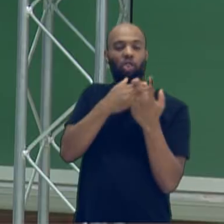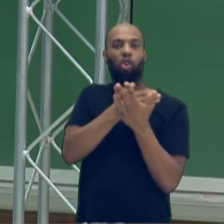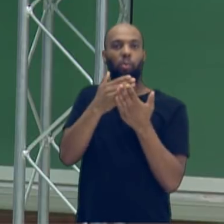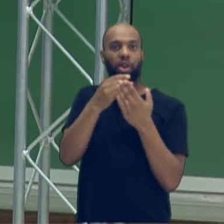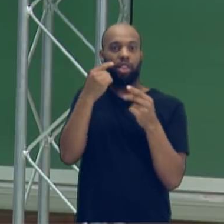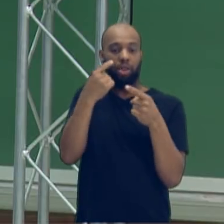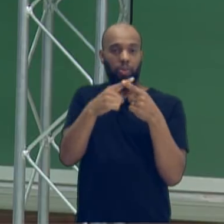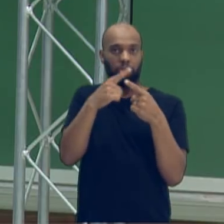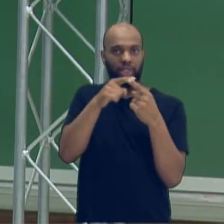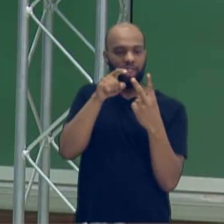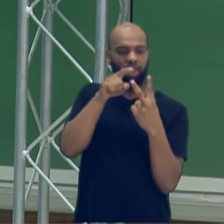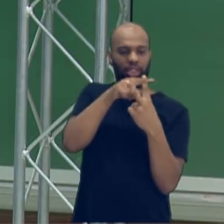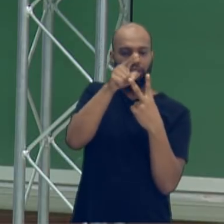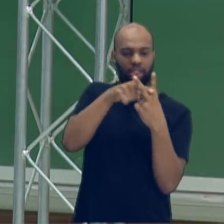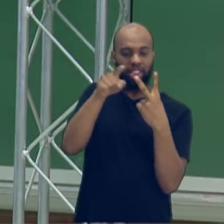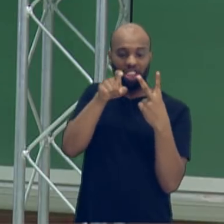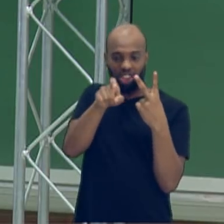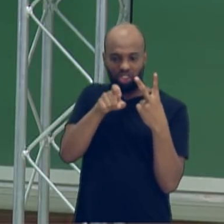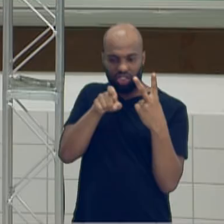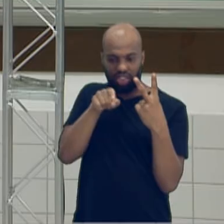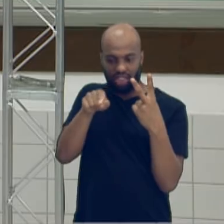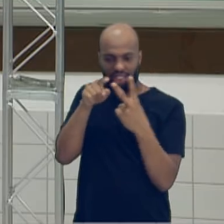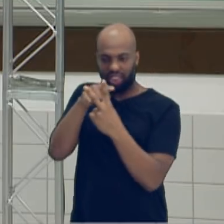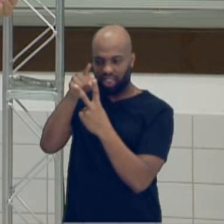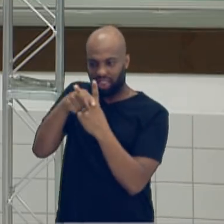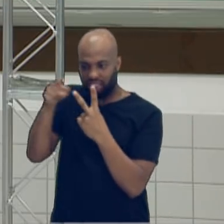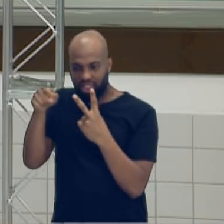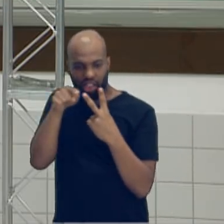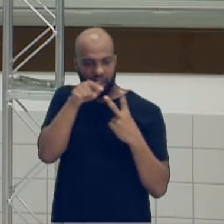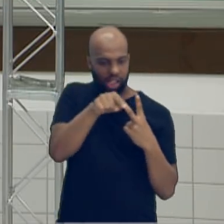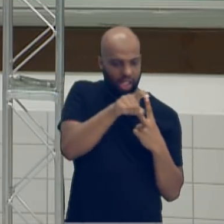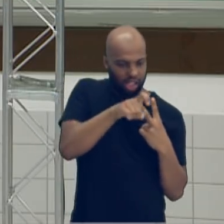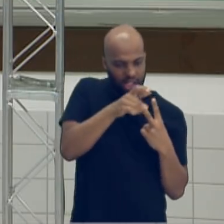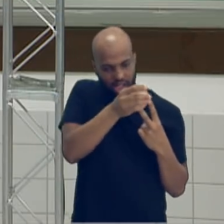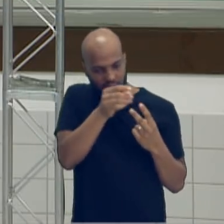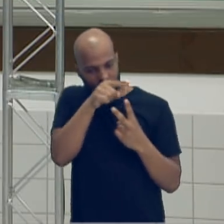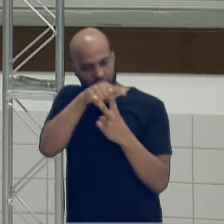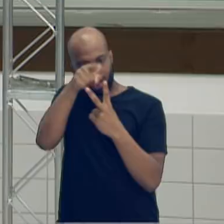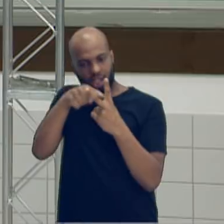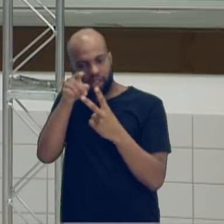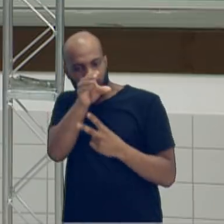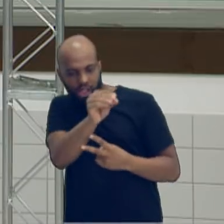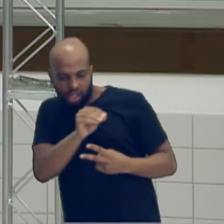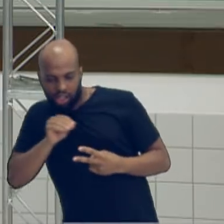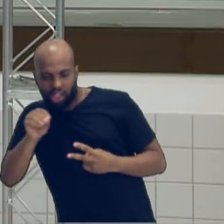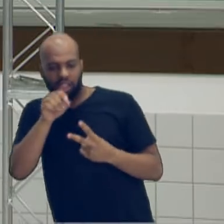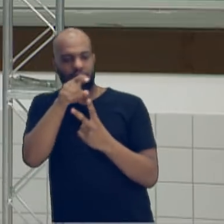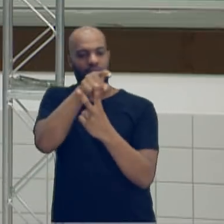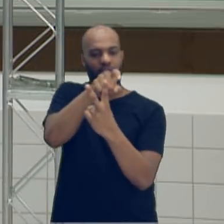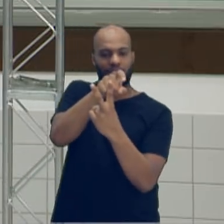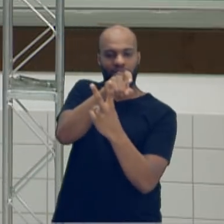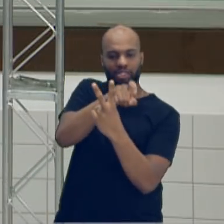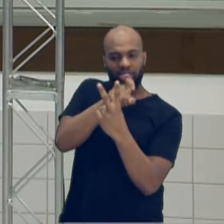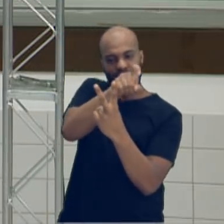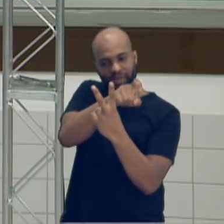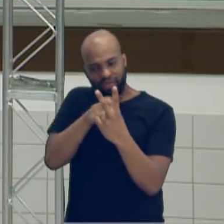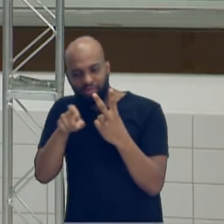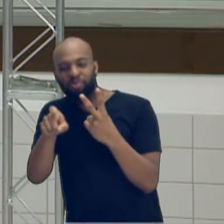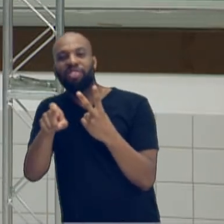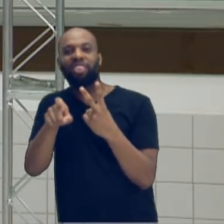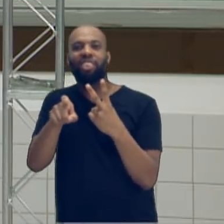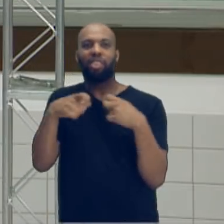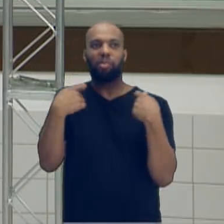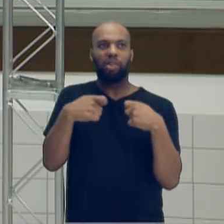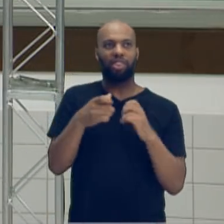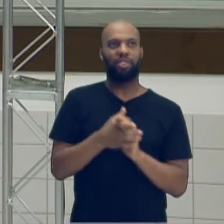ele dentro do radical que está mais internamente na expressão, que no caso é a raiz cúbica de x. Então vocês